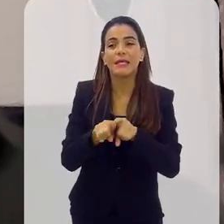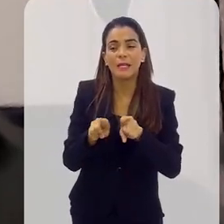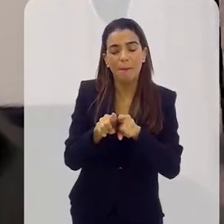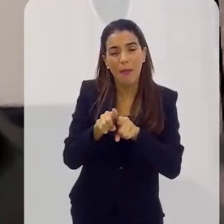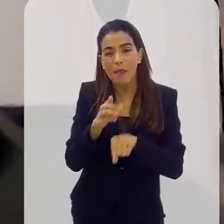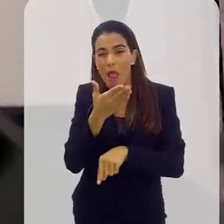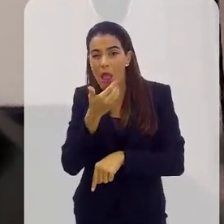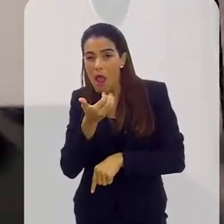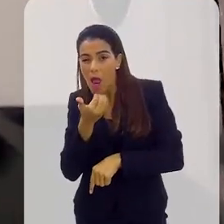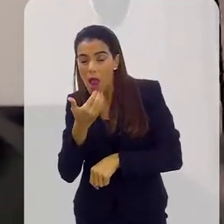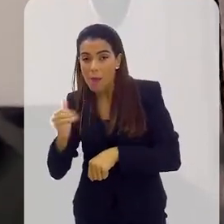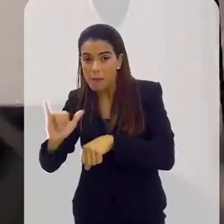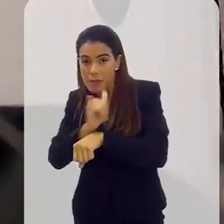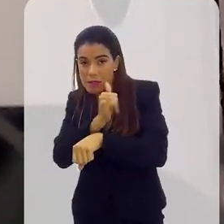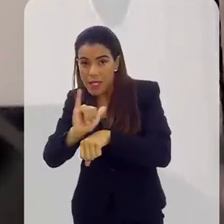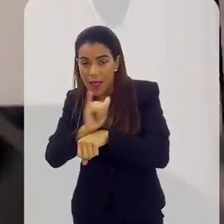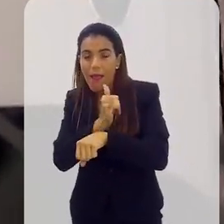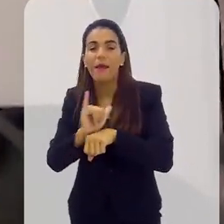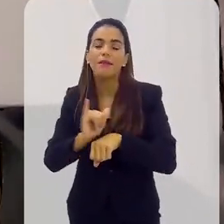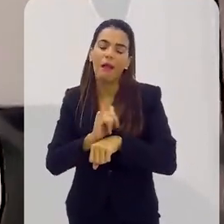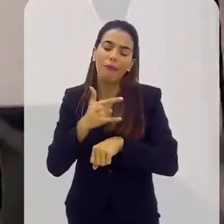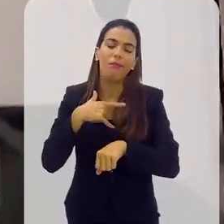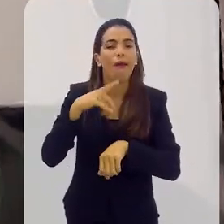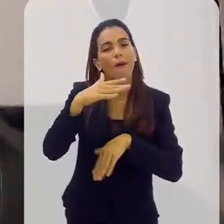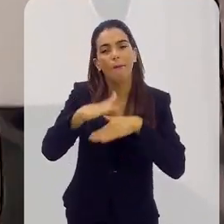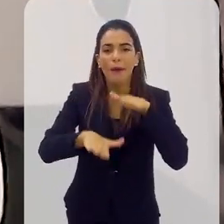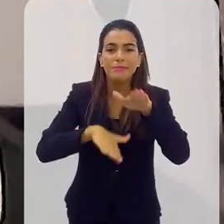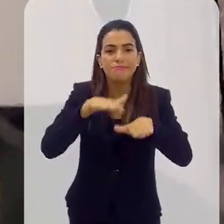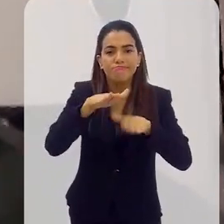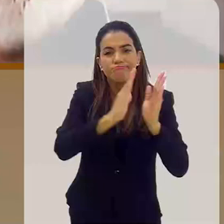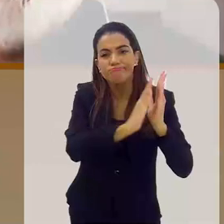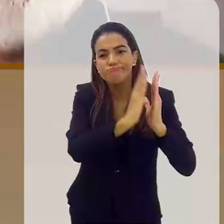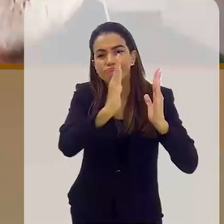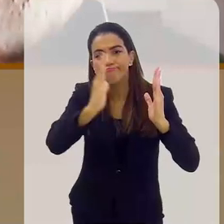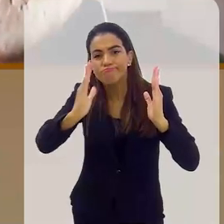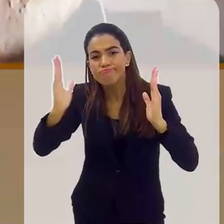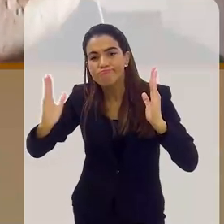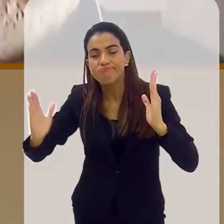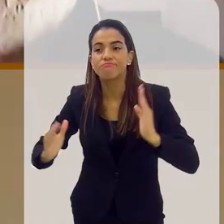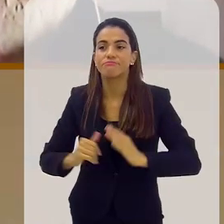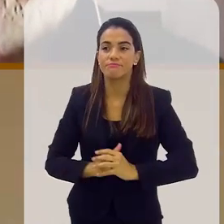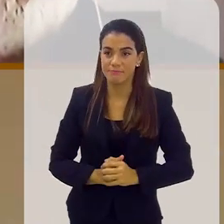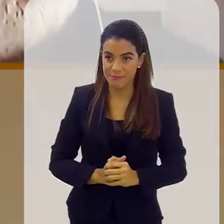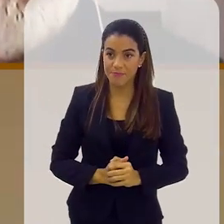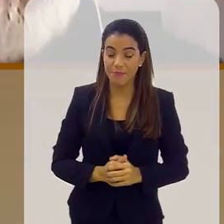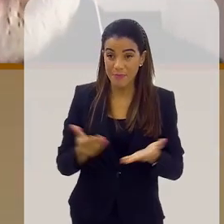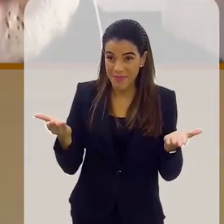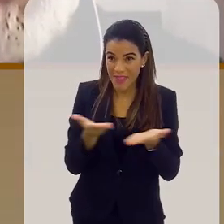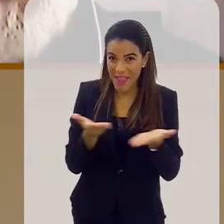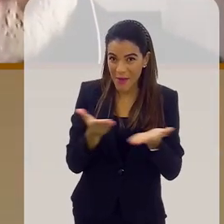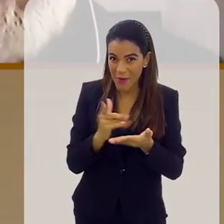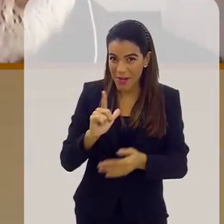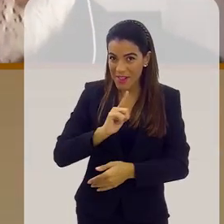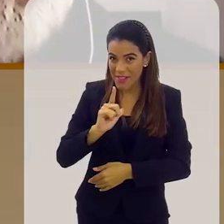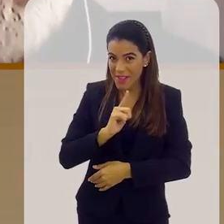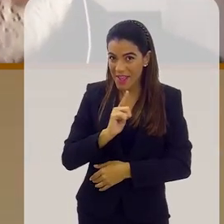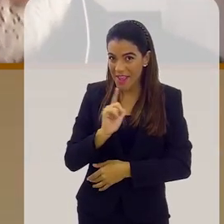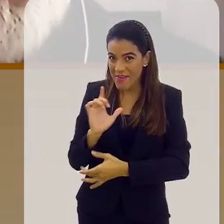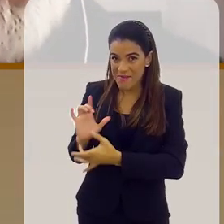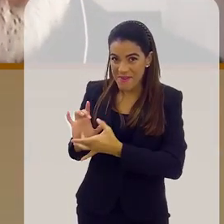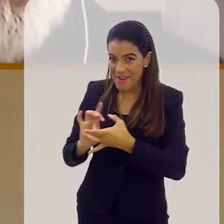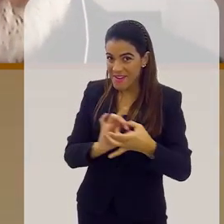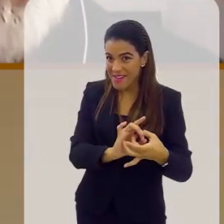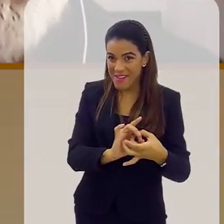eu fui adquirindo essas técnicas nesse passo a passo da minha vida ligada à arte. Agora, você tem uma